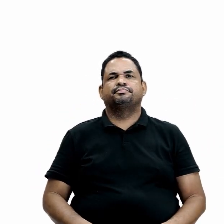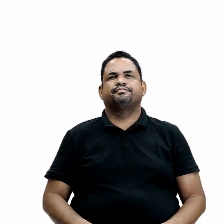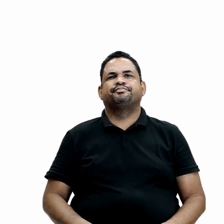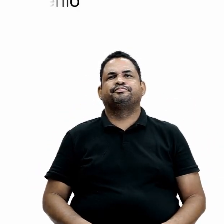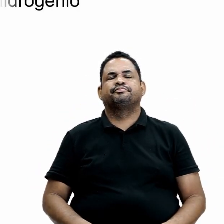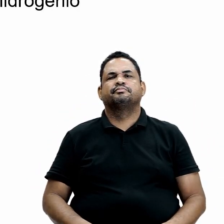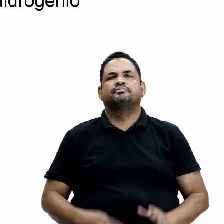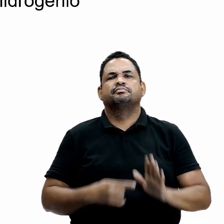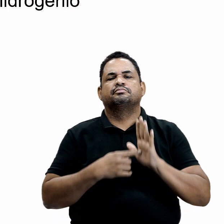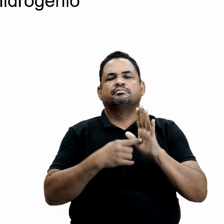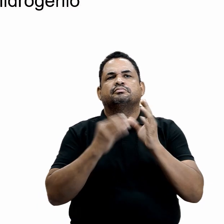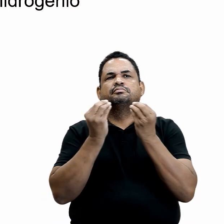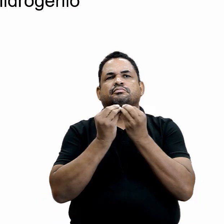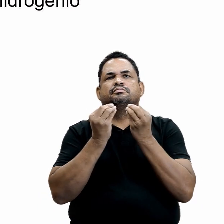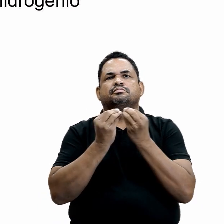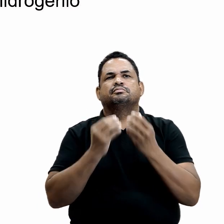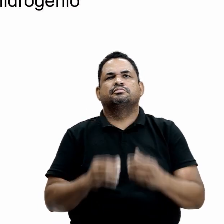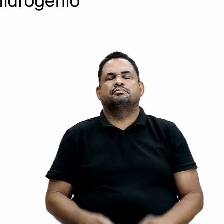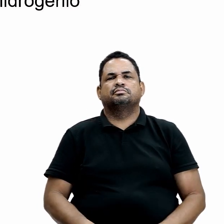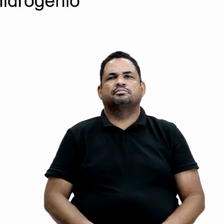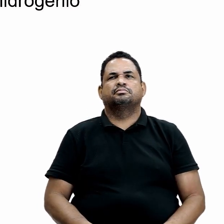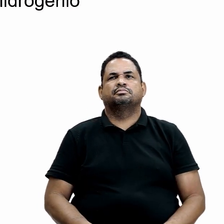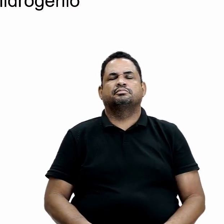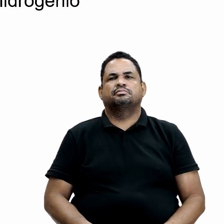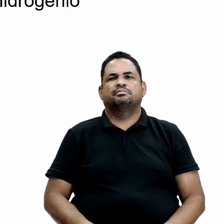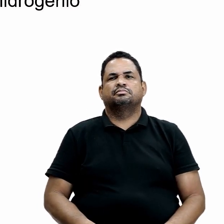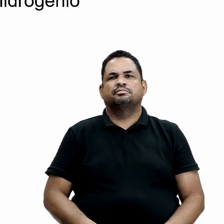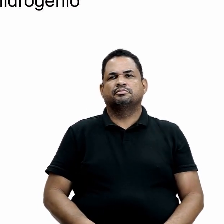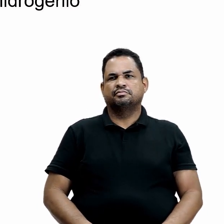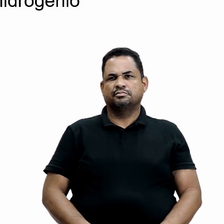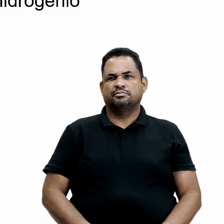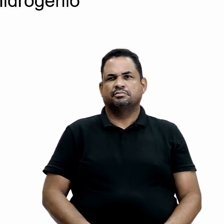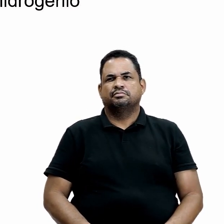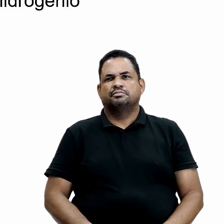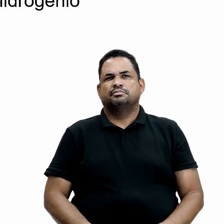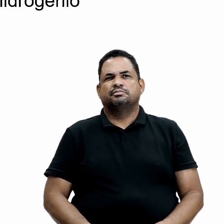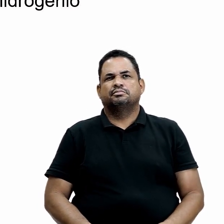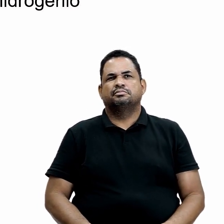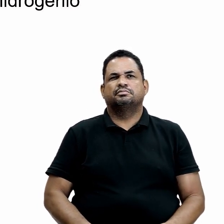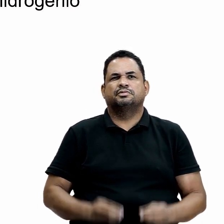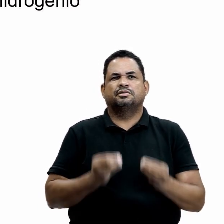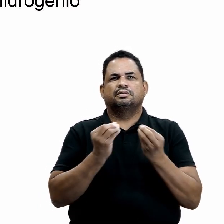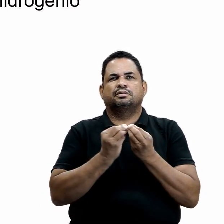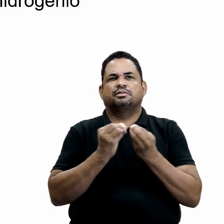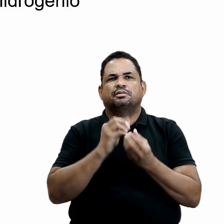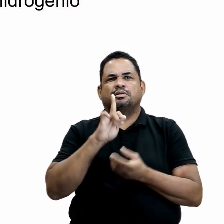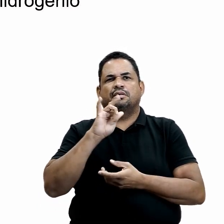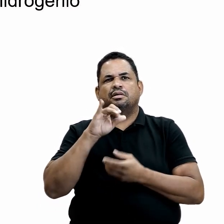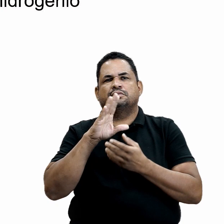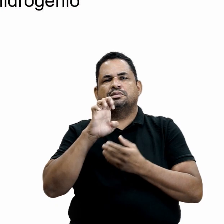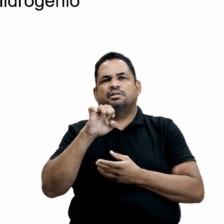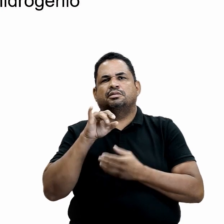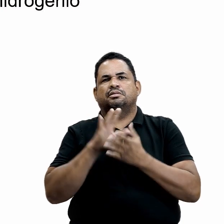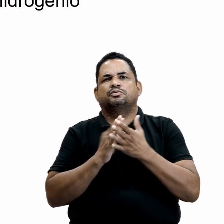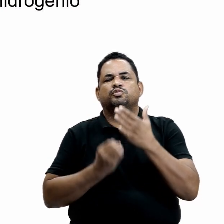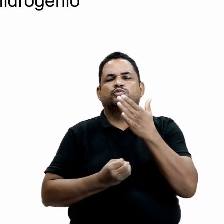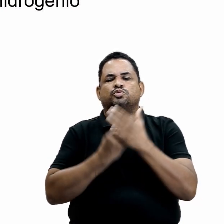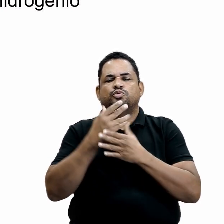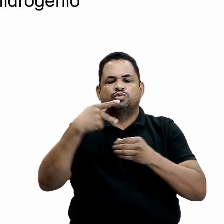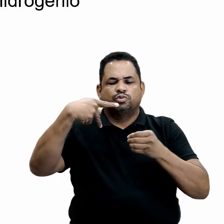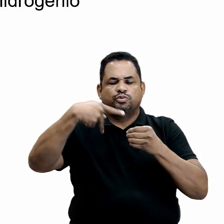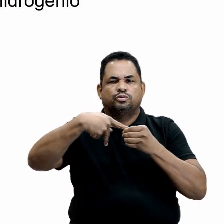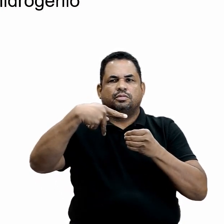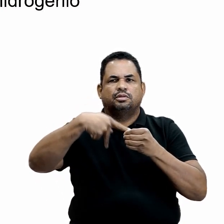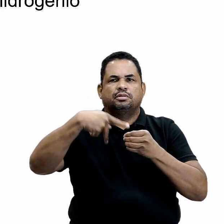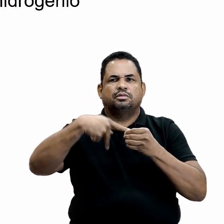E aí, a molécula do gás etano é um gás derivado do petróleo, mas aqui tem